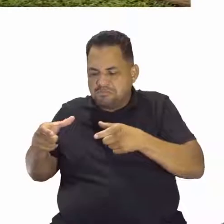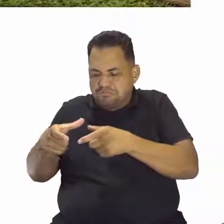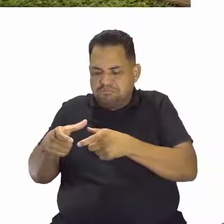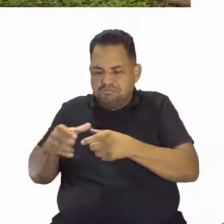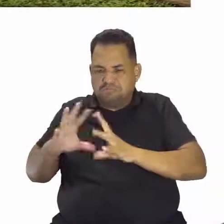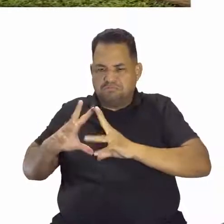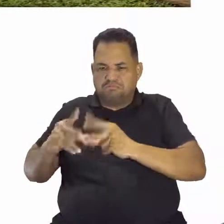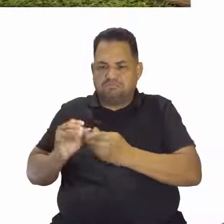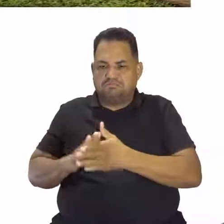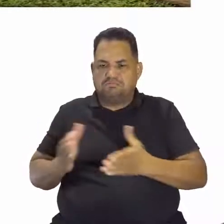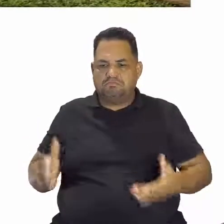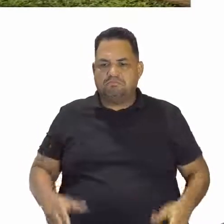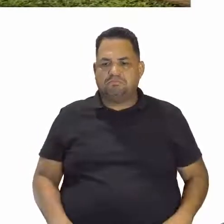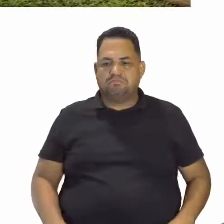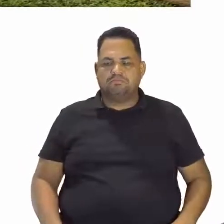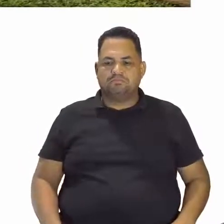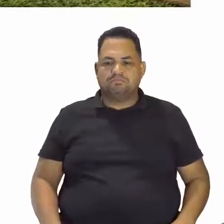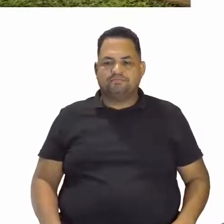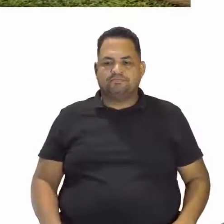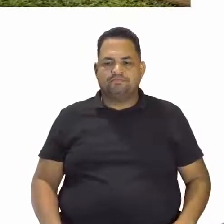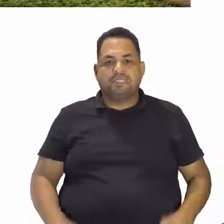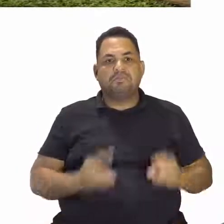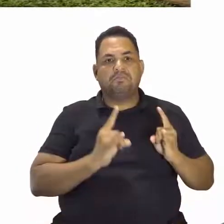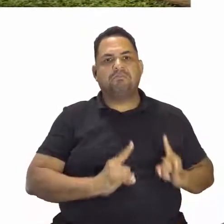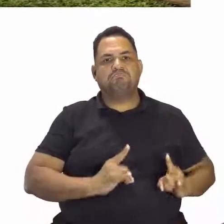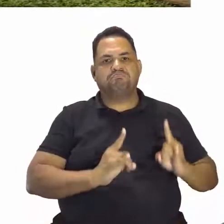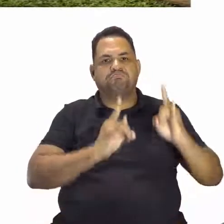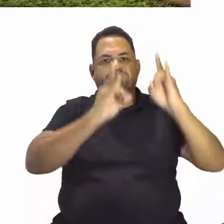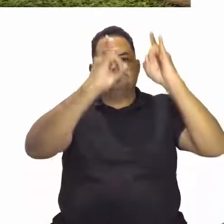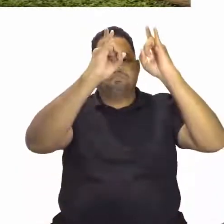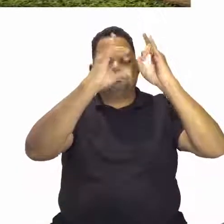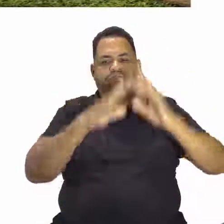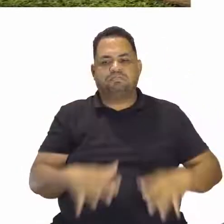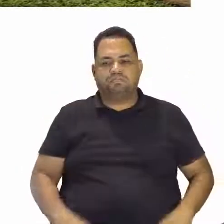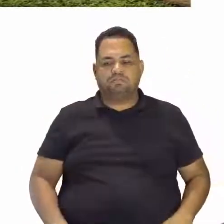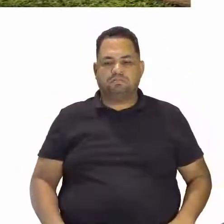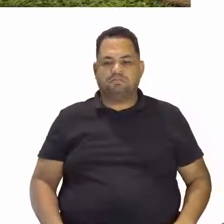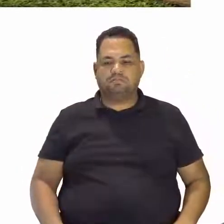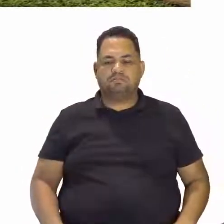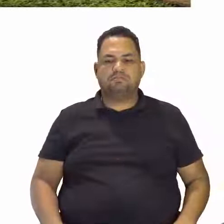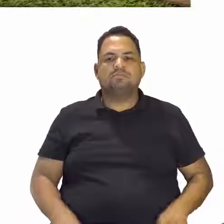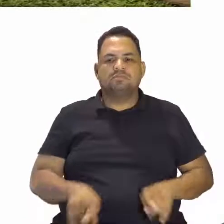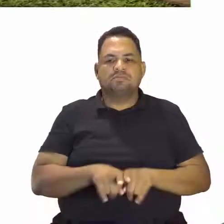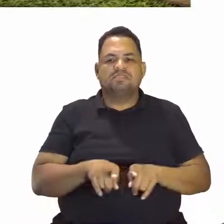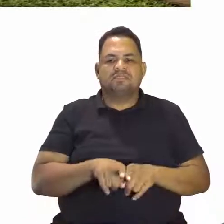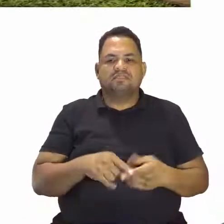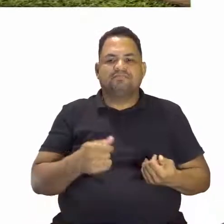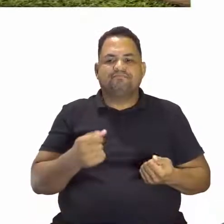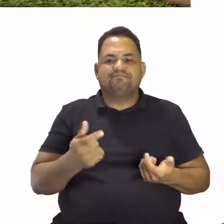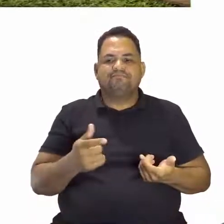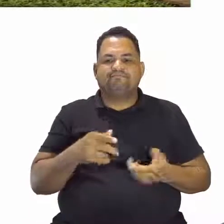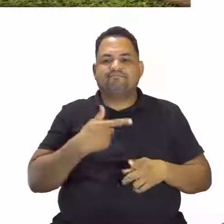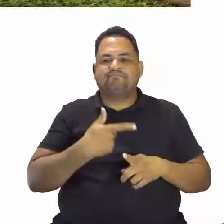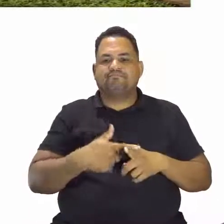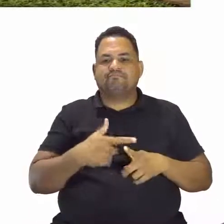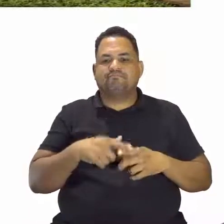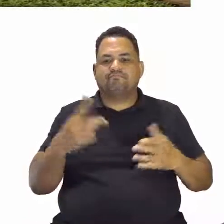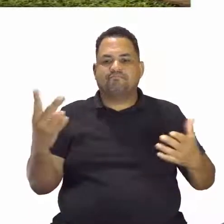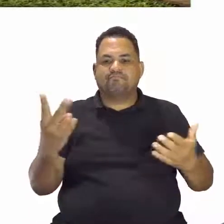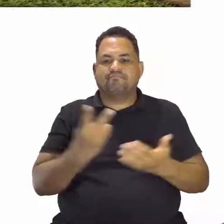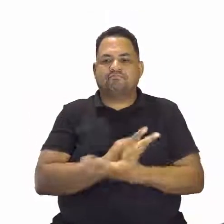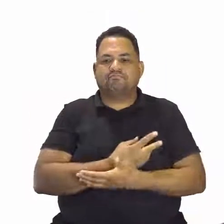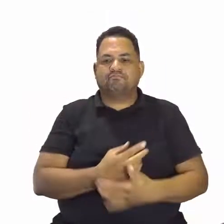junto, vou te colocar num prédio. Fizeram isso com as populações tradicionais, então são problemas enfrentados, né?